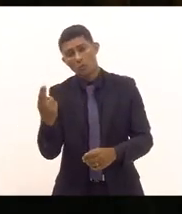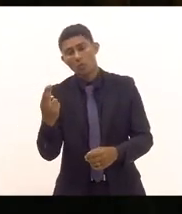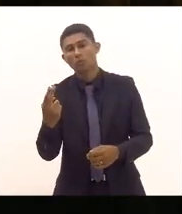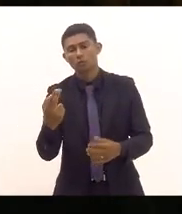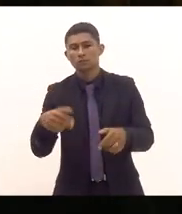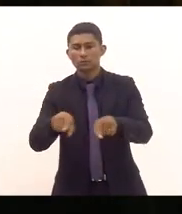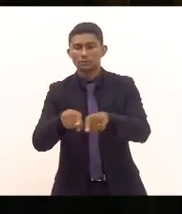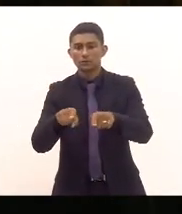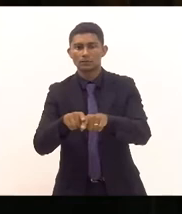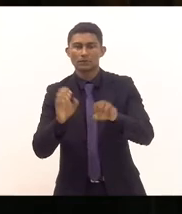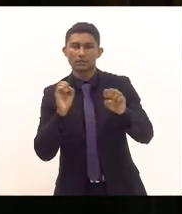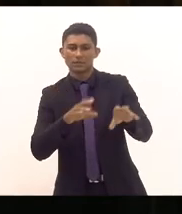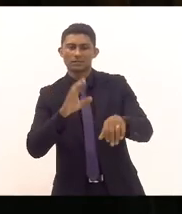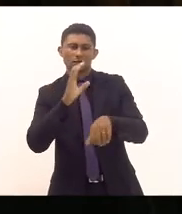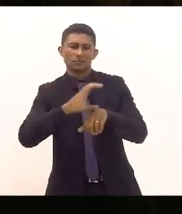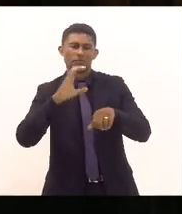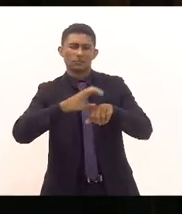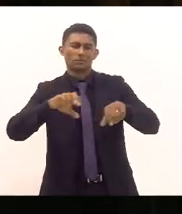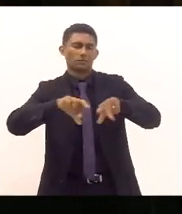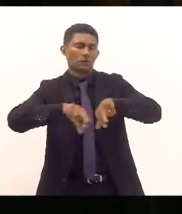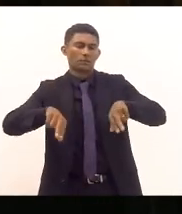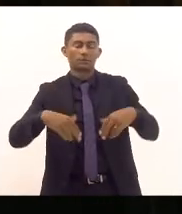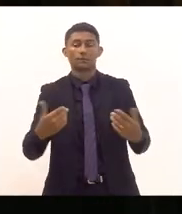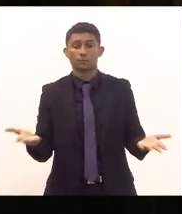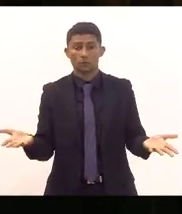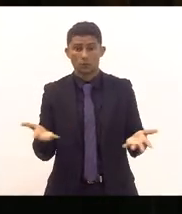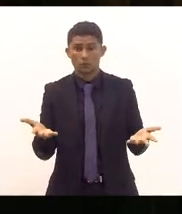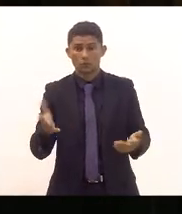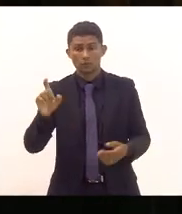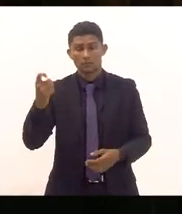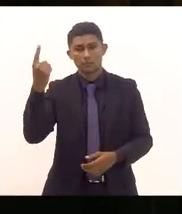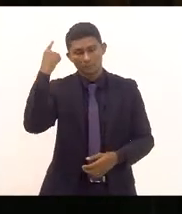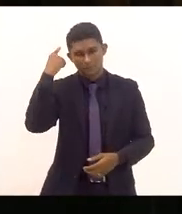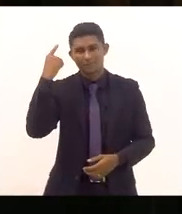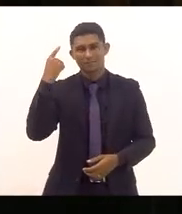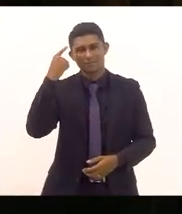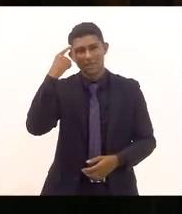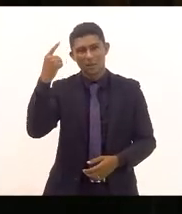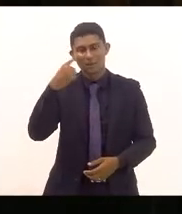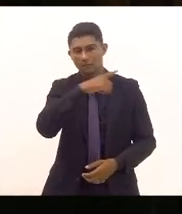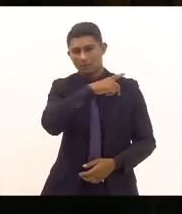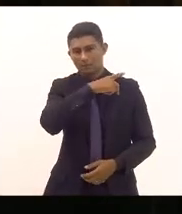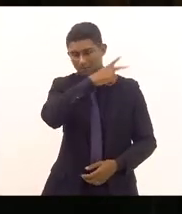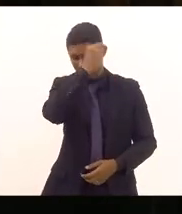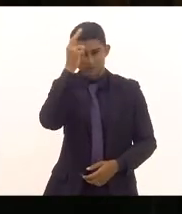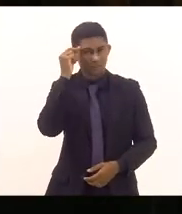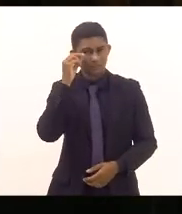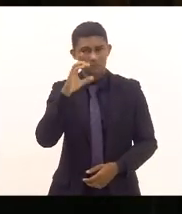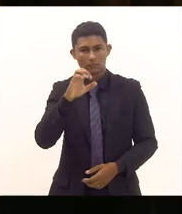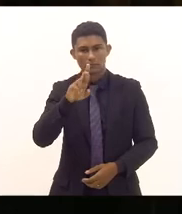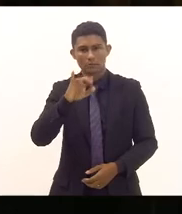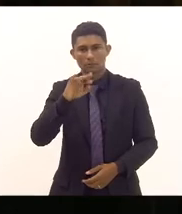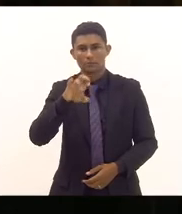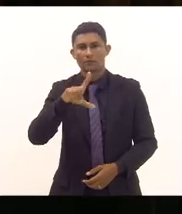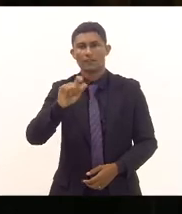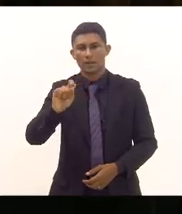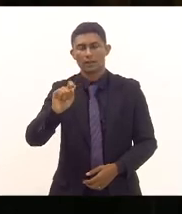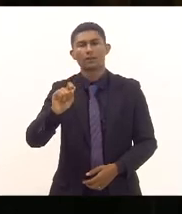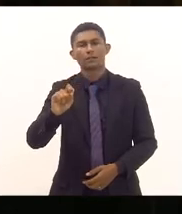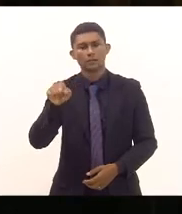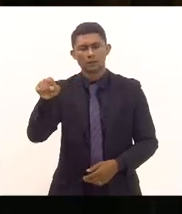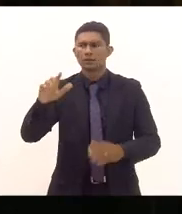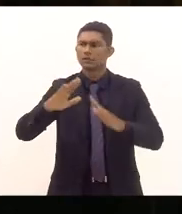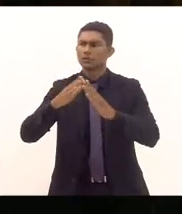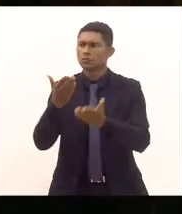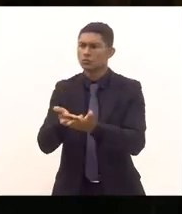A exemplo do que os Prefeito Crivella fez na sua gestão e implementando uma brilhante escola que eu já tive oportunidade de